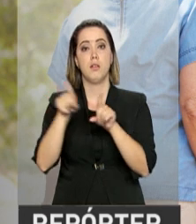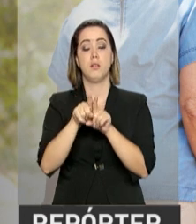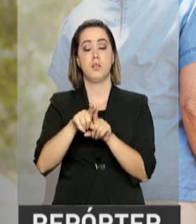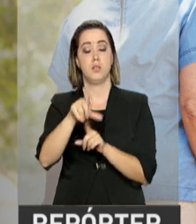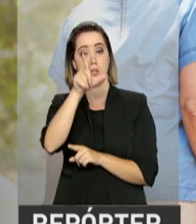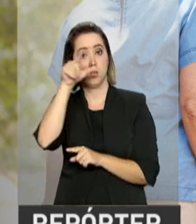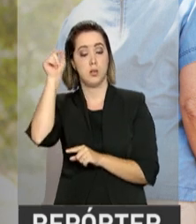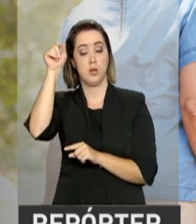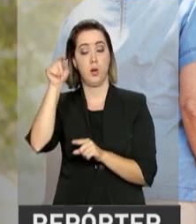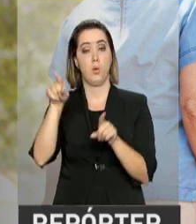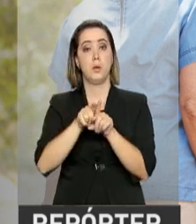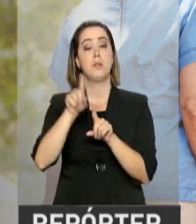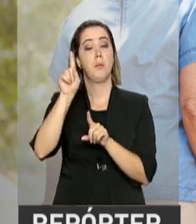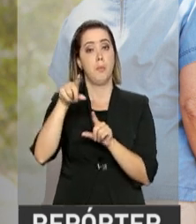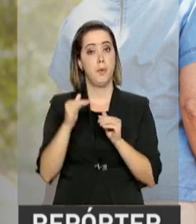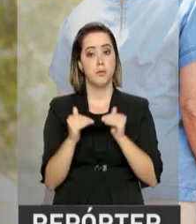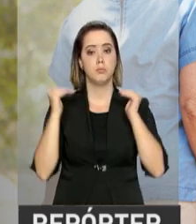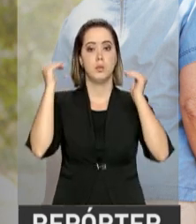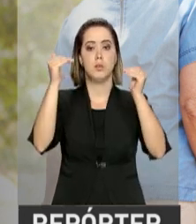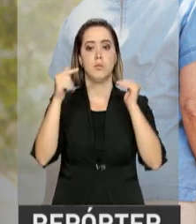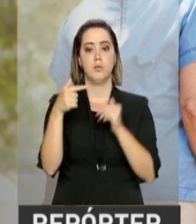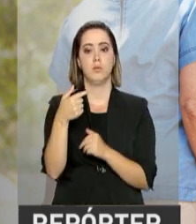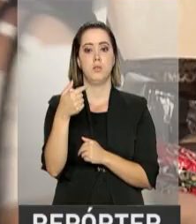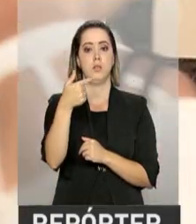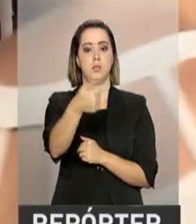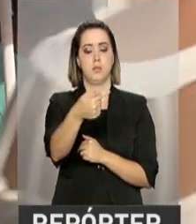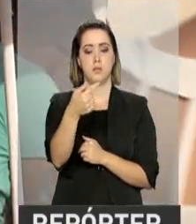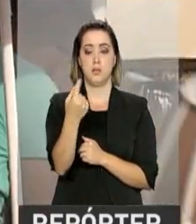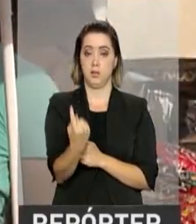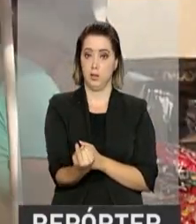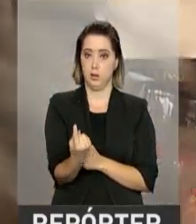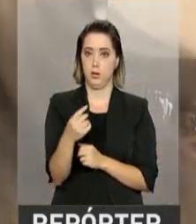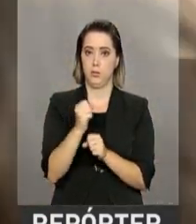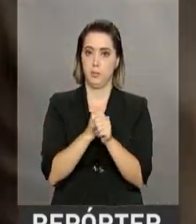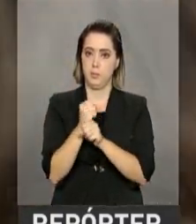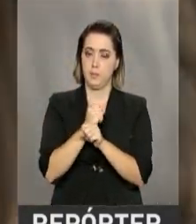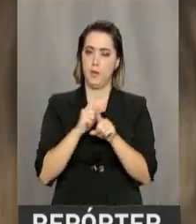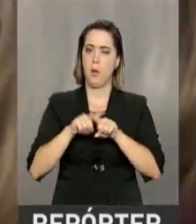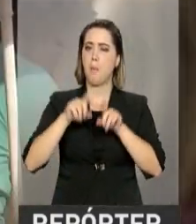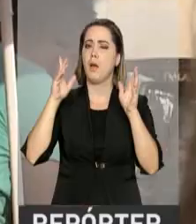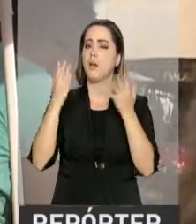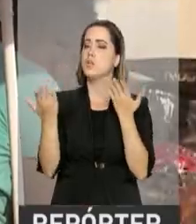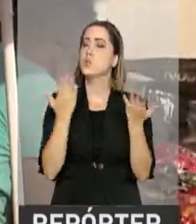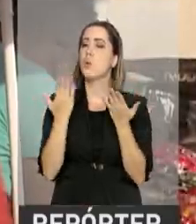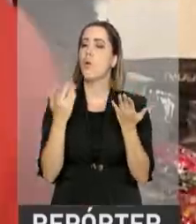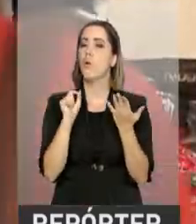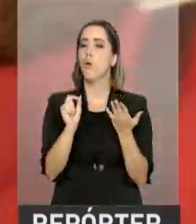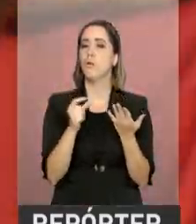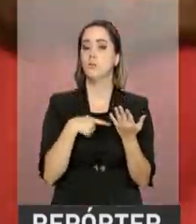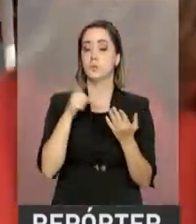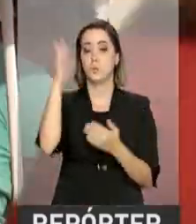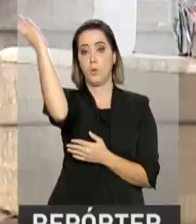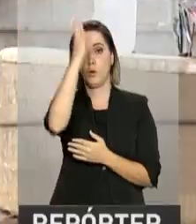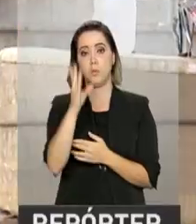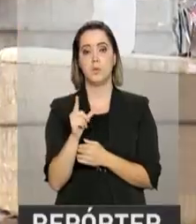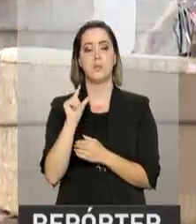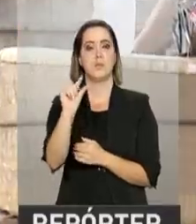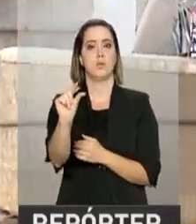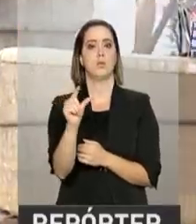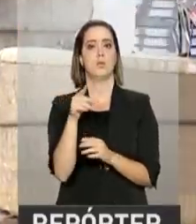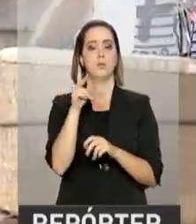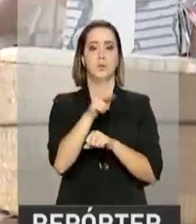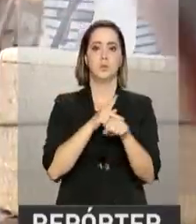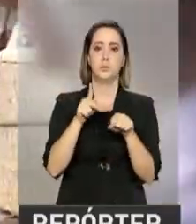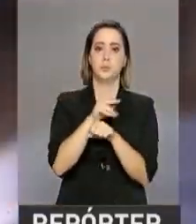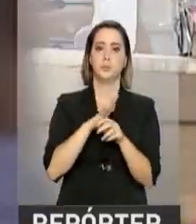é superior aos 71 anos. Mas como isso acontece? O Brasil é um dos poucos países do mundo